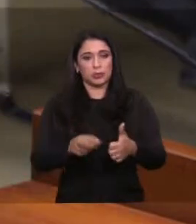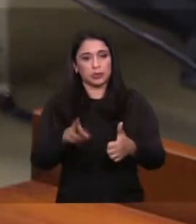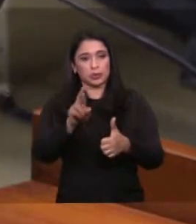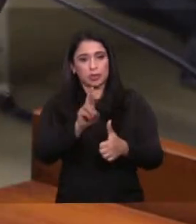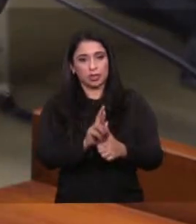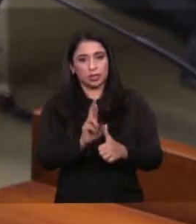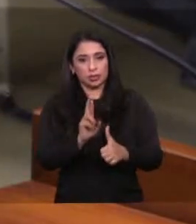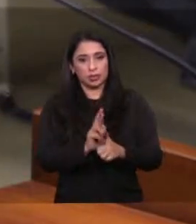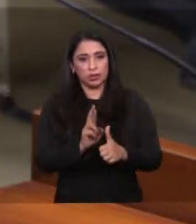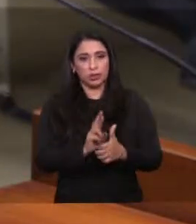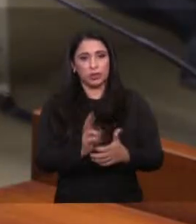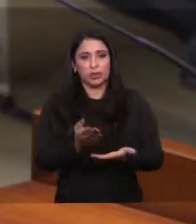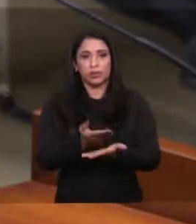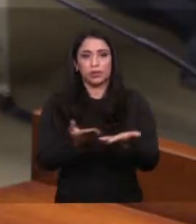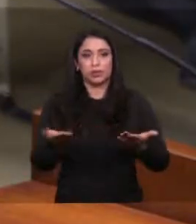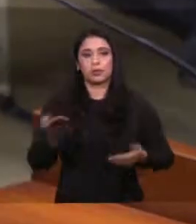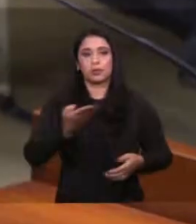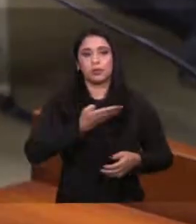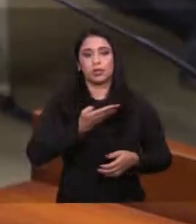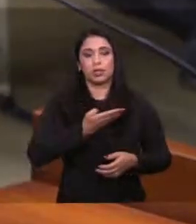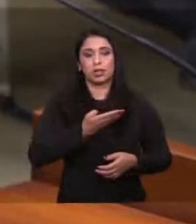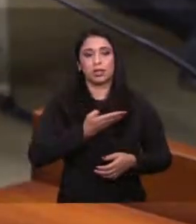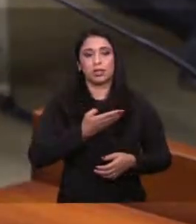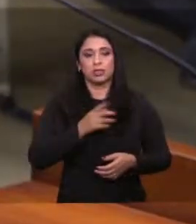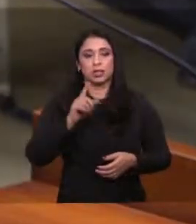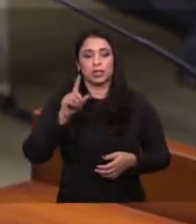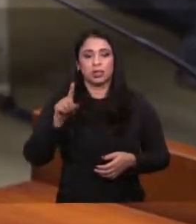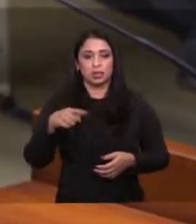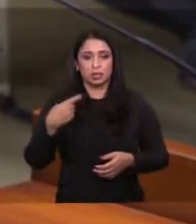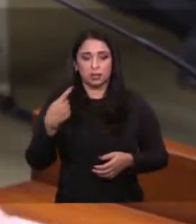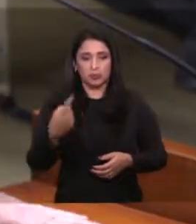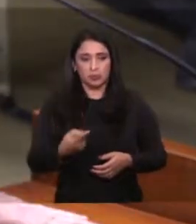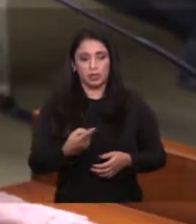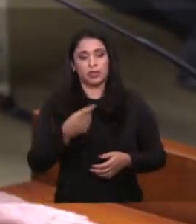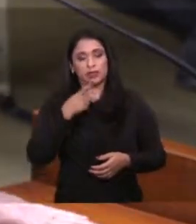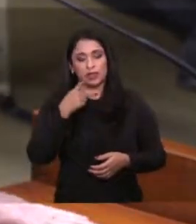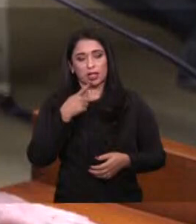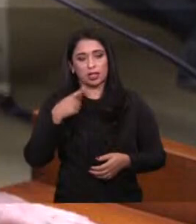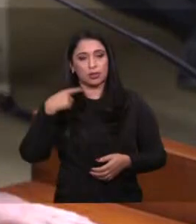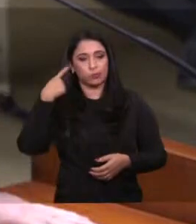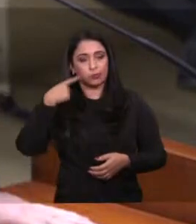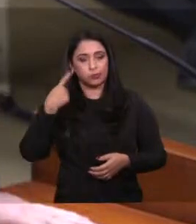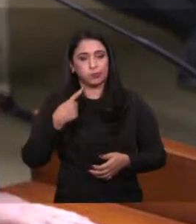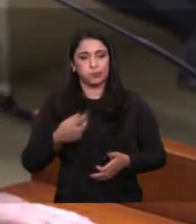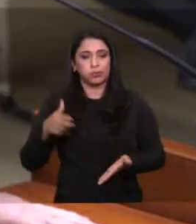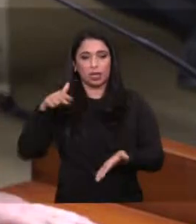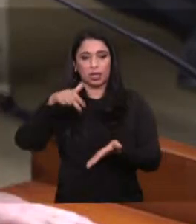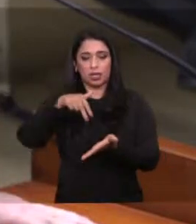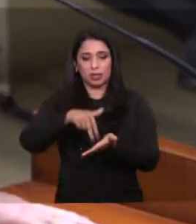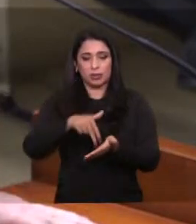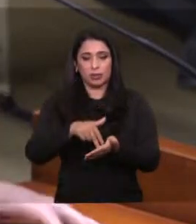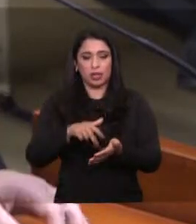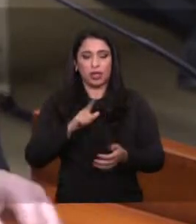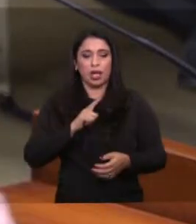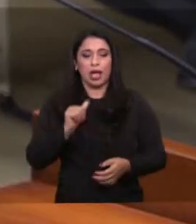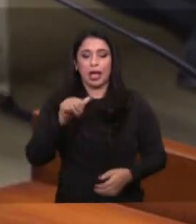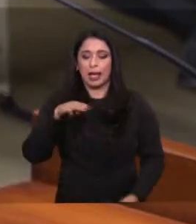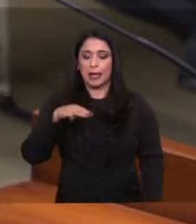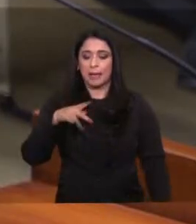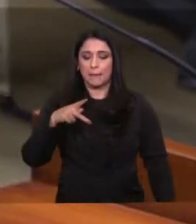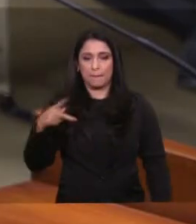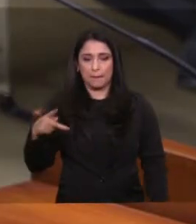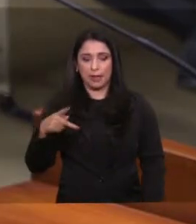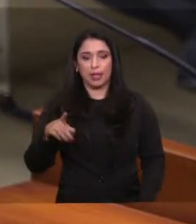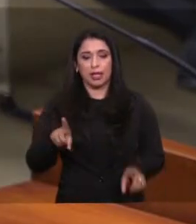República e colegas que me sucederão nessa tribuna. Usa óculos de grau. Falo em nome da AMB e da AJUVE. Fazendo parte da